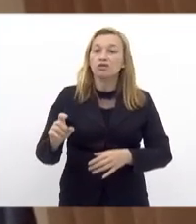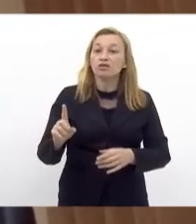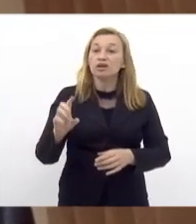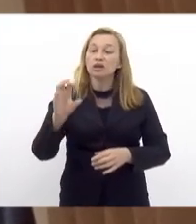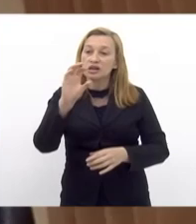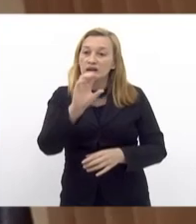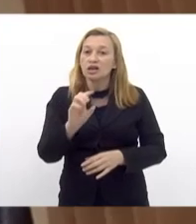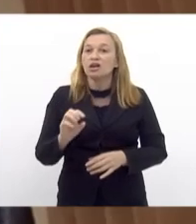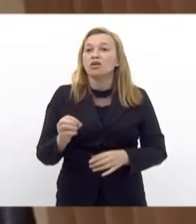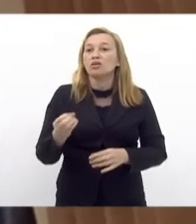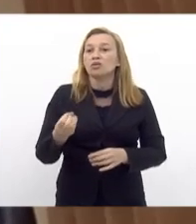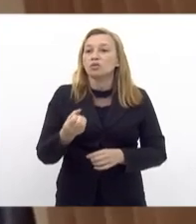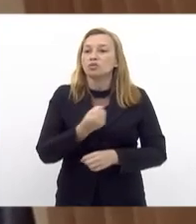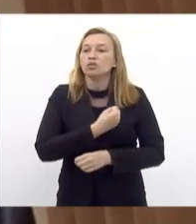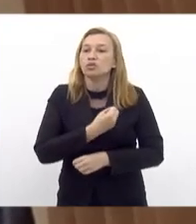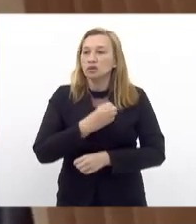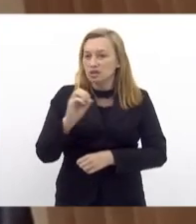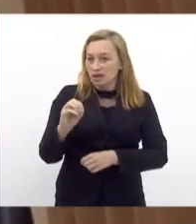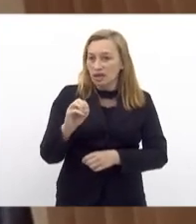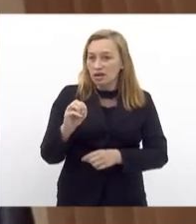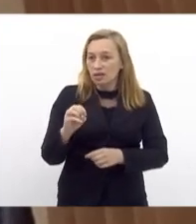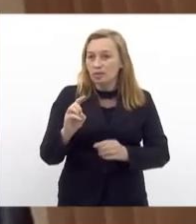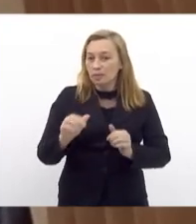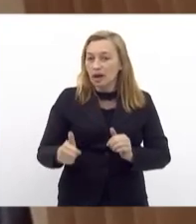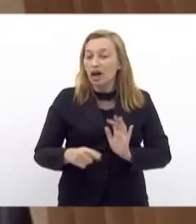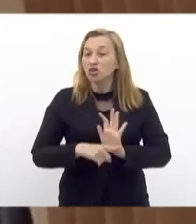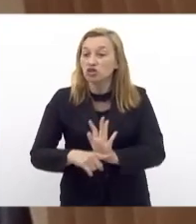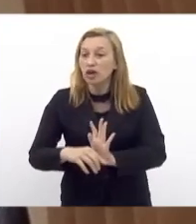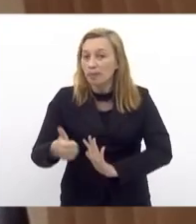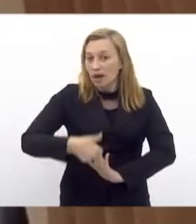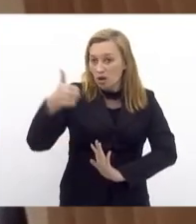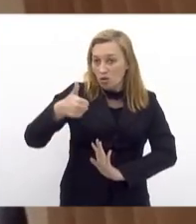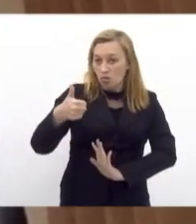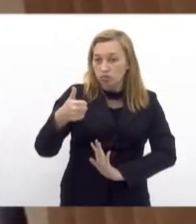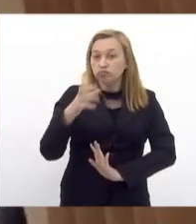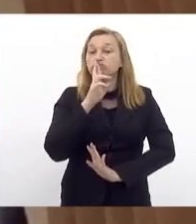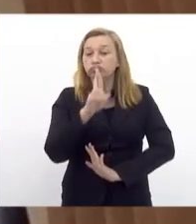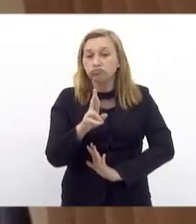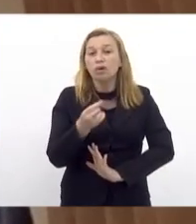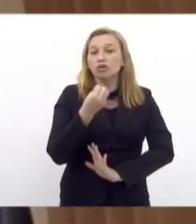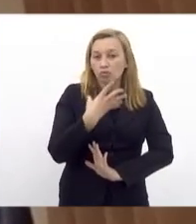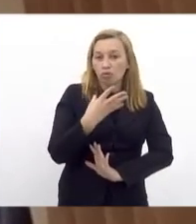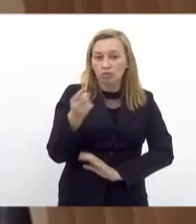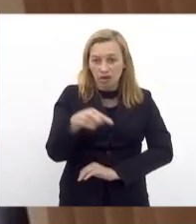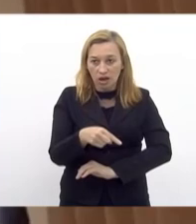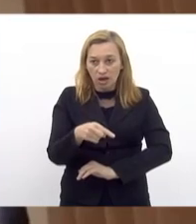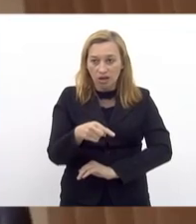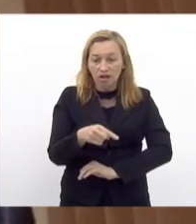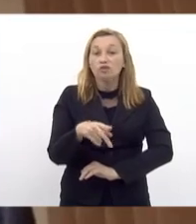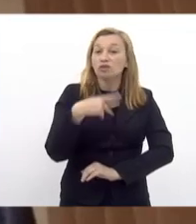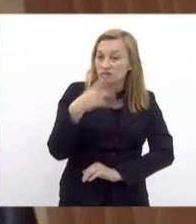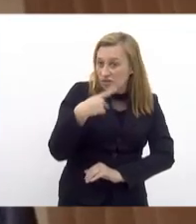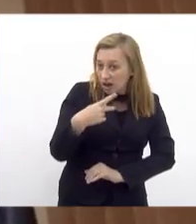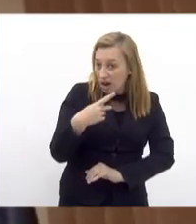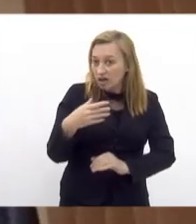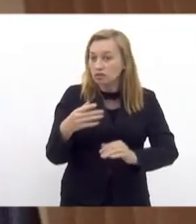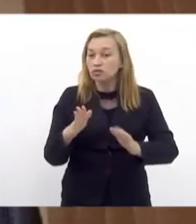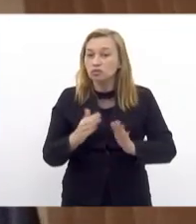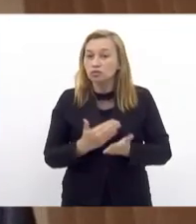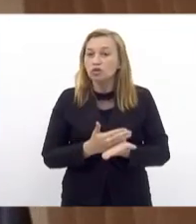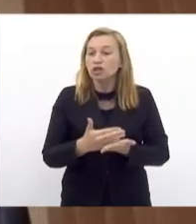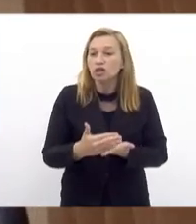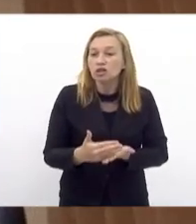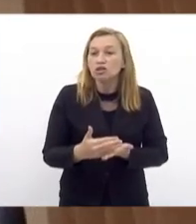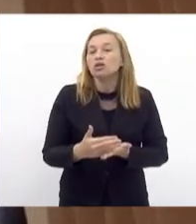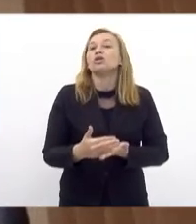poder se consolidar um hub aqui de aviação internacional. Isso tem trago resultados para cá. Foi citado na abertura aqui do evento pelo